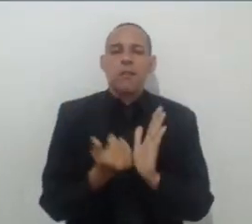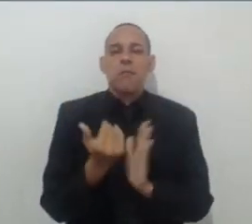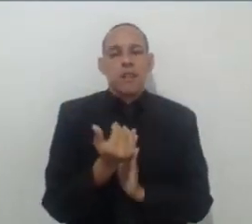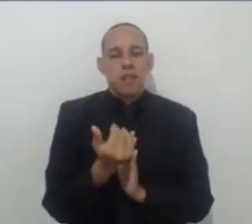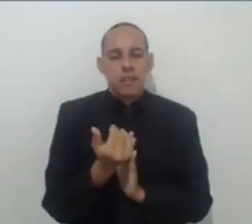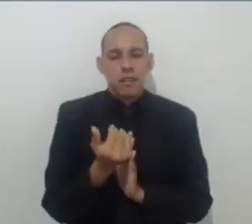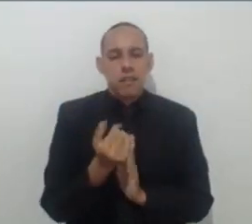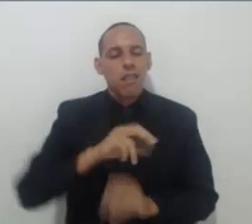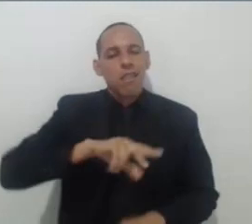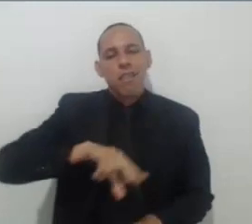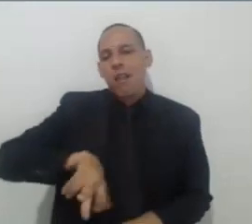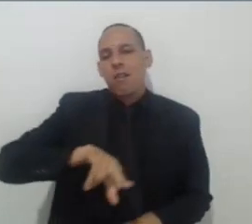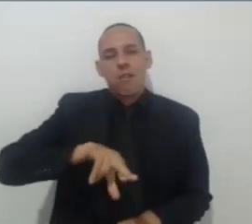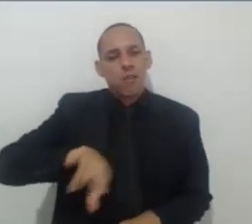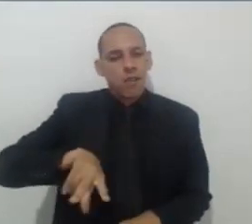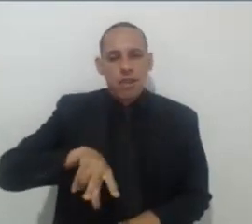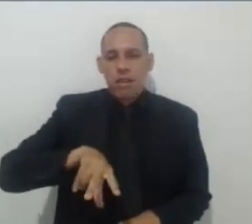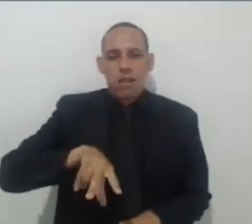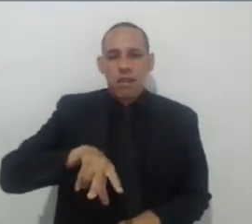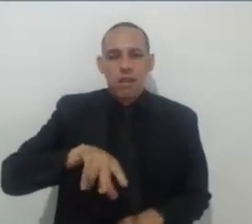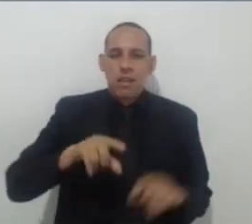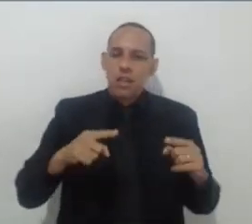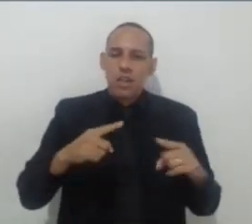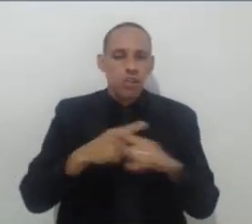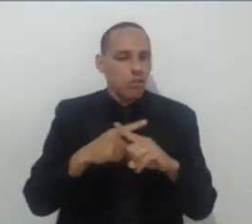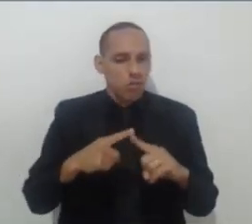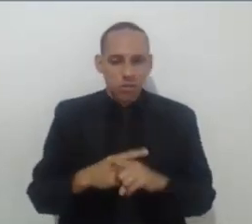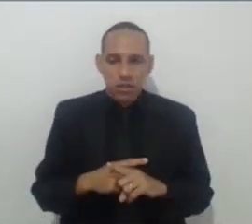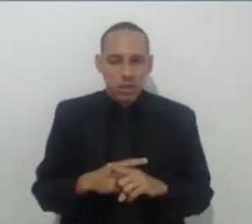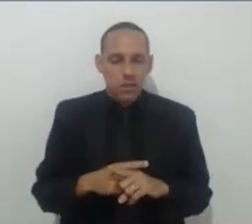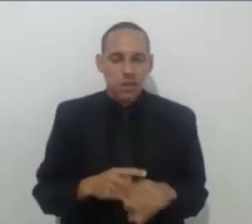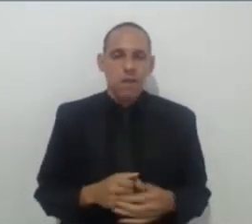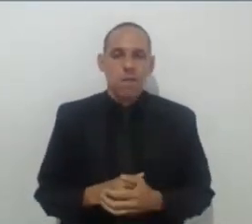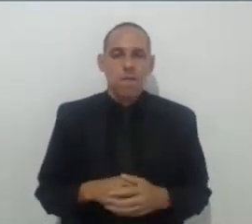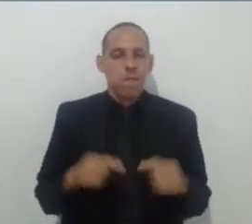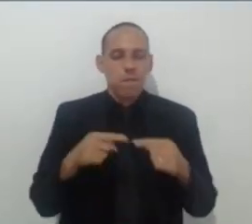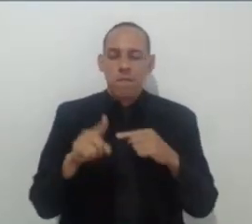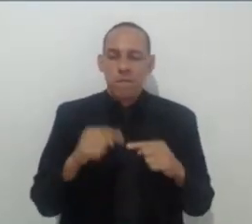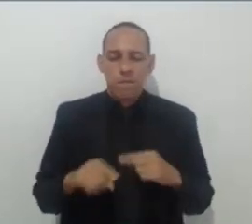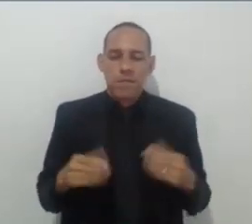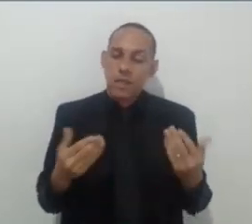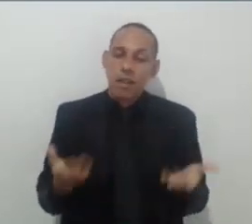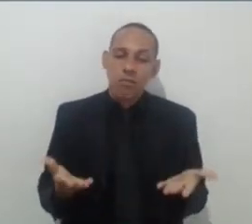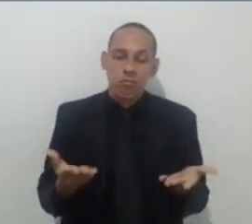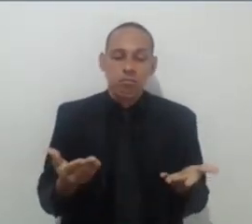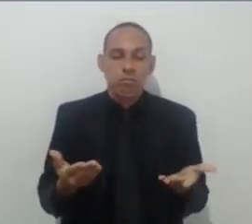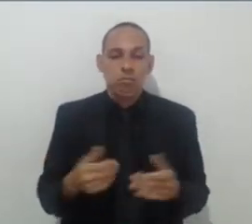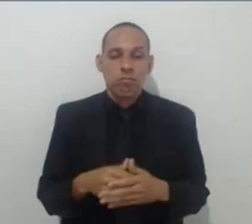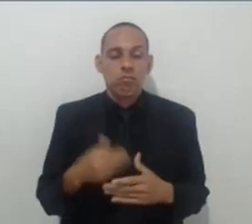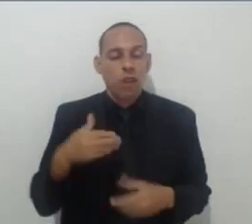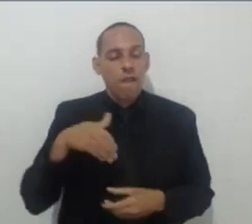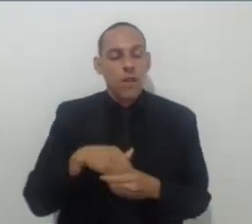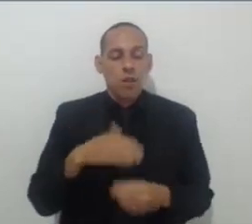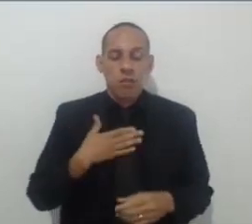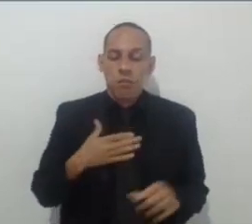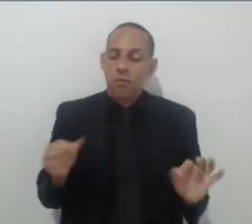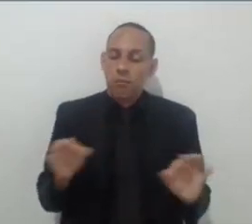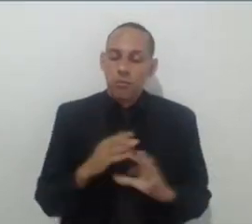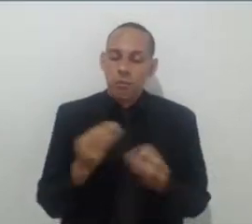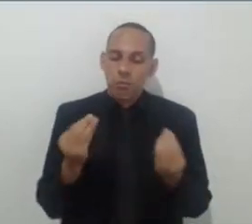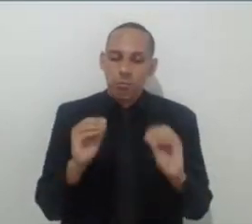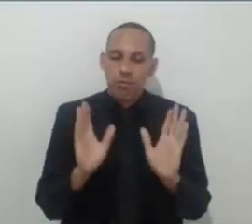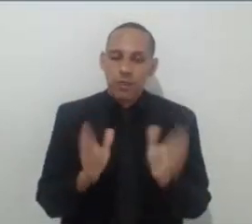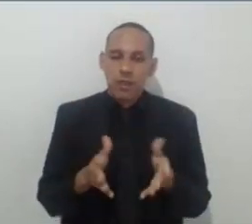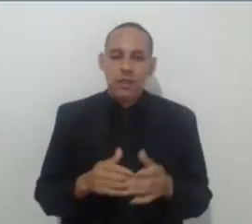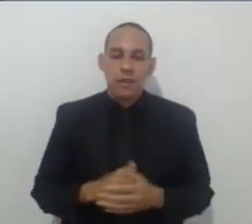não necessariamente apresentando uma divergência já de início. Então, de qualquer maneira, meu voto já está posto